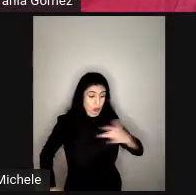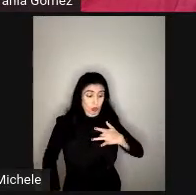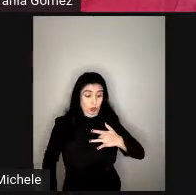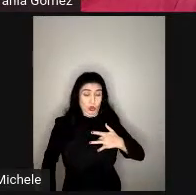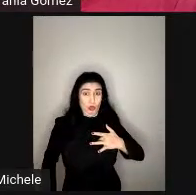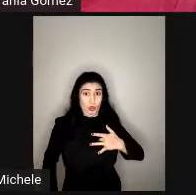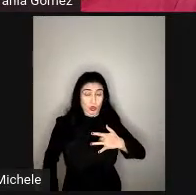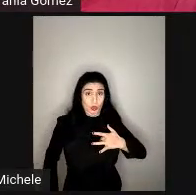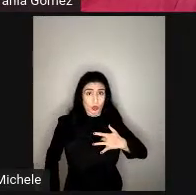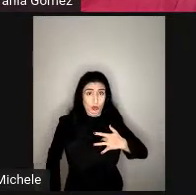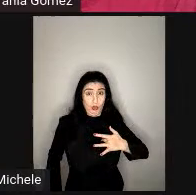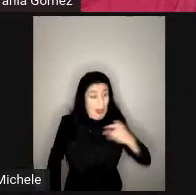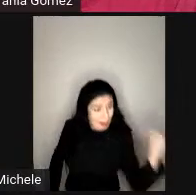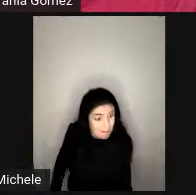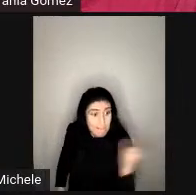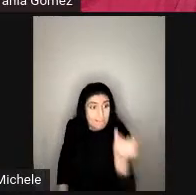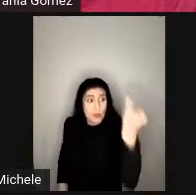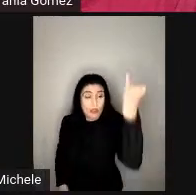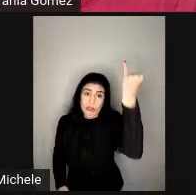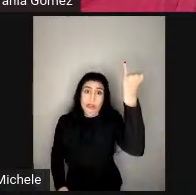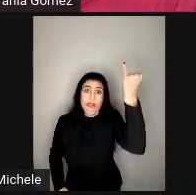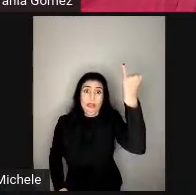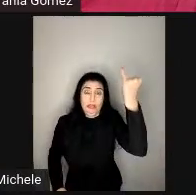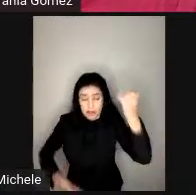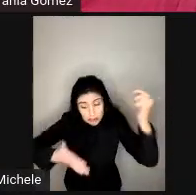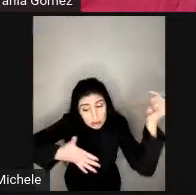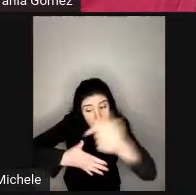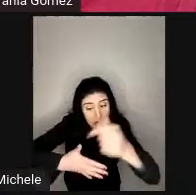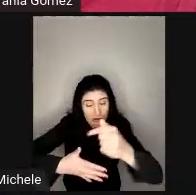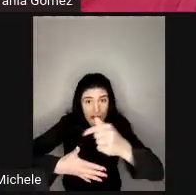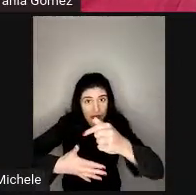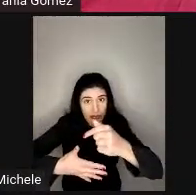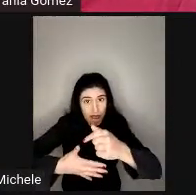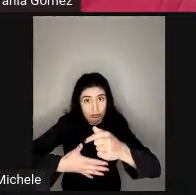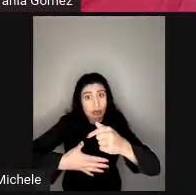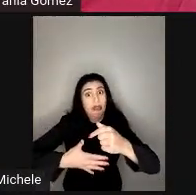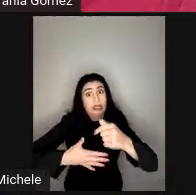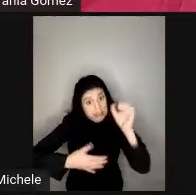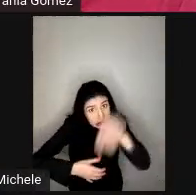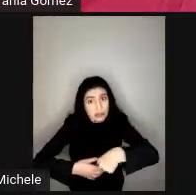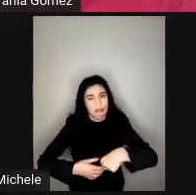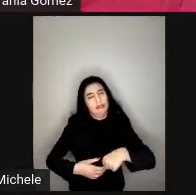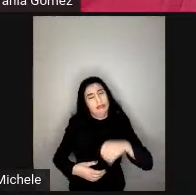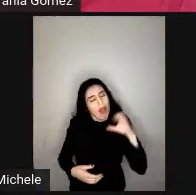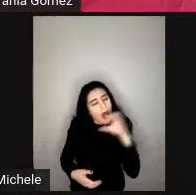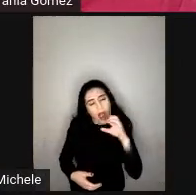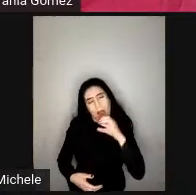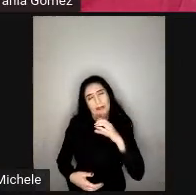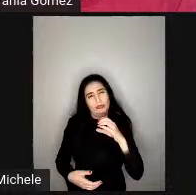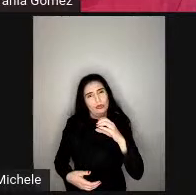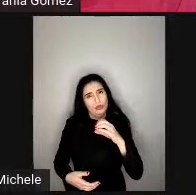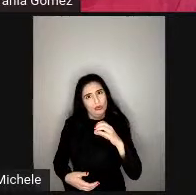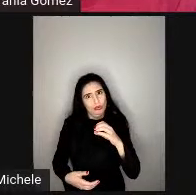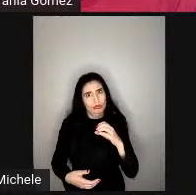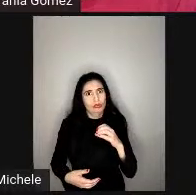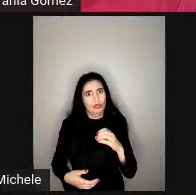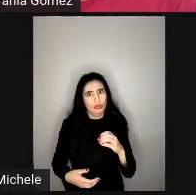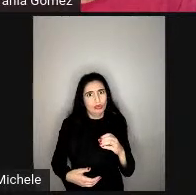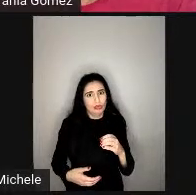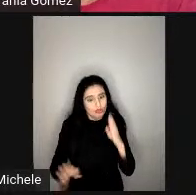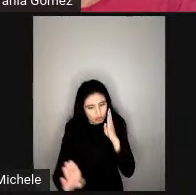vamos cuidar da saúde, vamos estar bem, vamos compartilhar coisas boas. Eu queria que o doutor